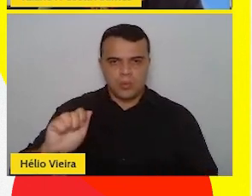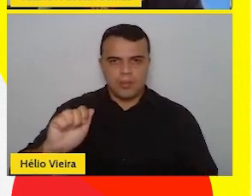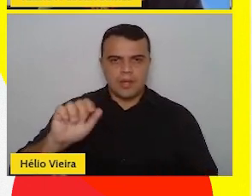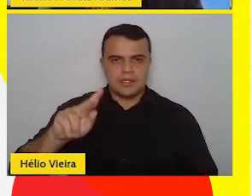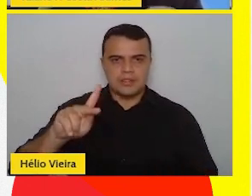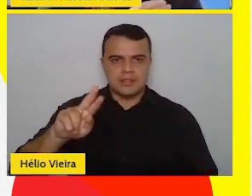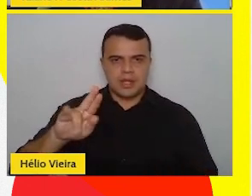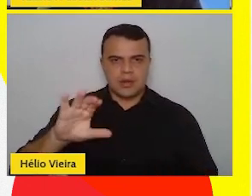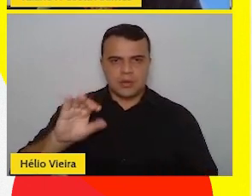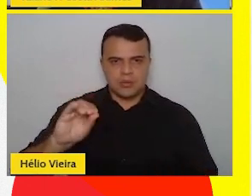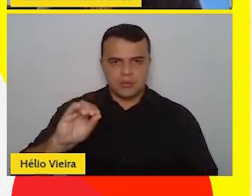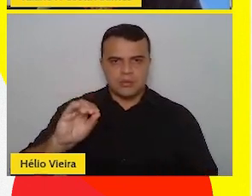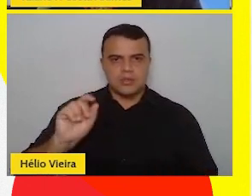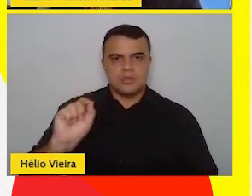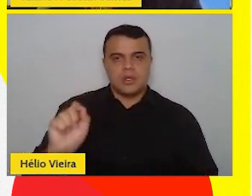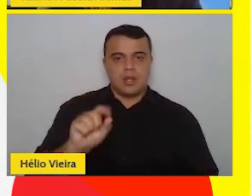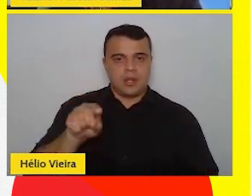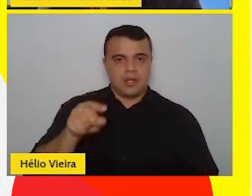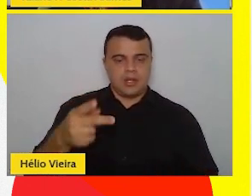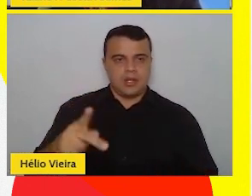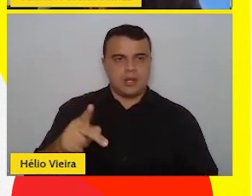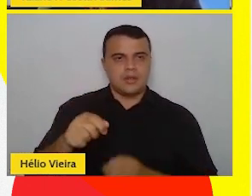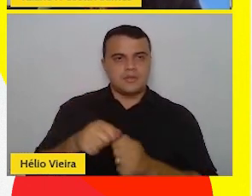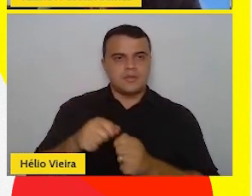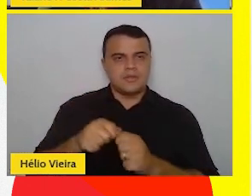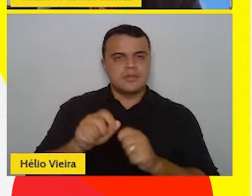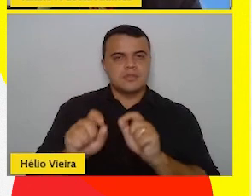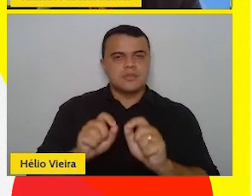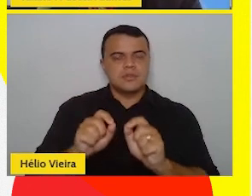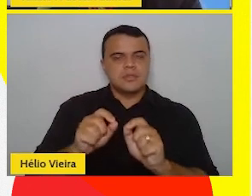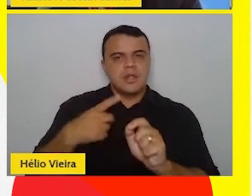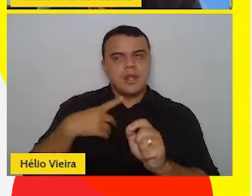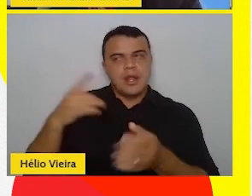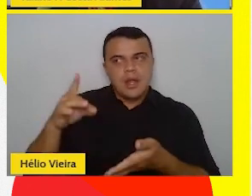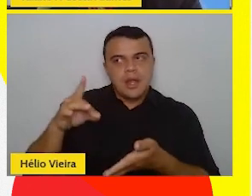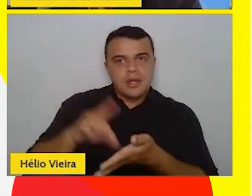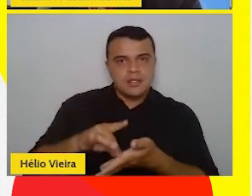Ele faz desenhos mais realistas,